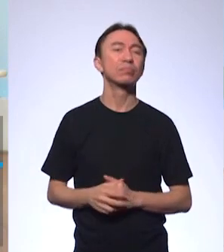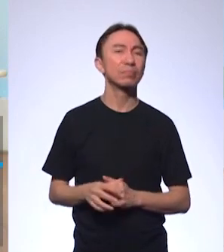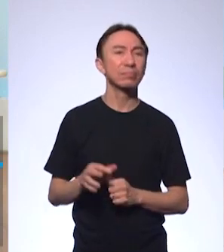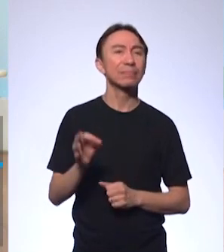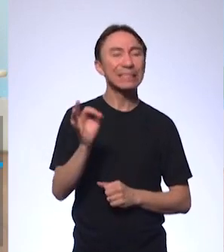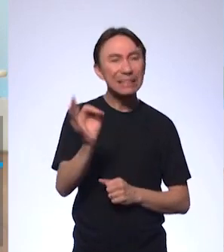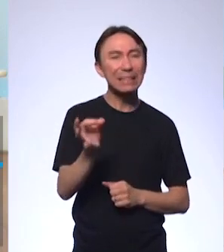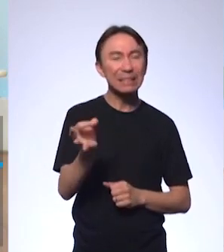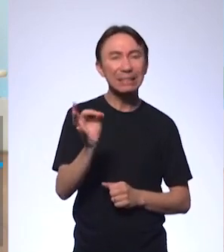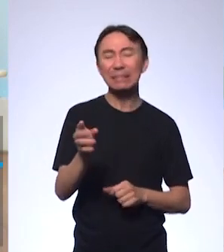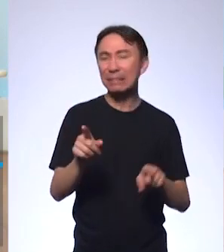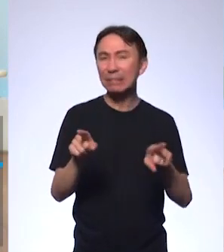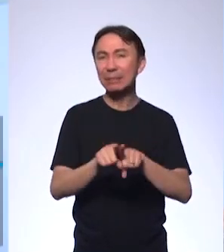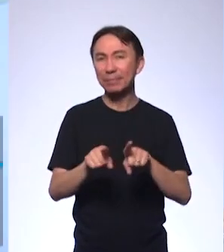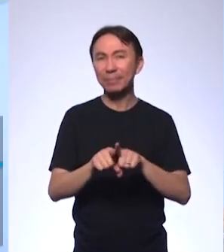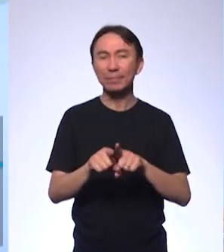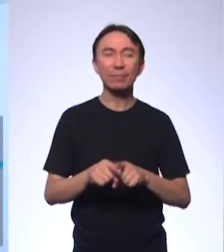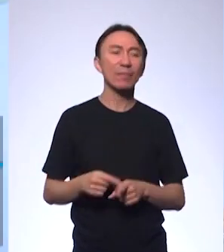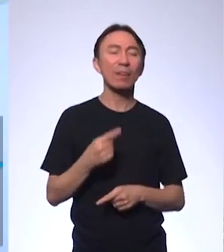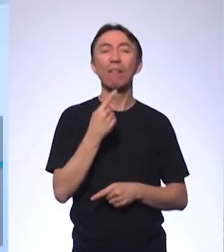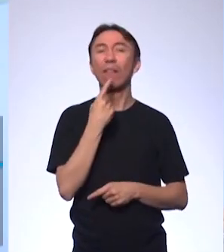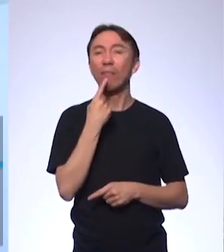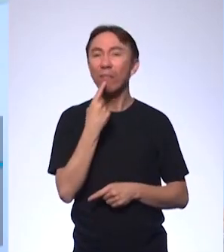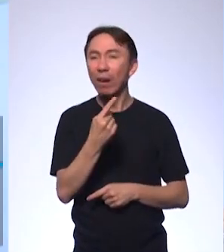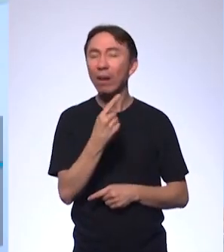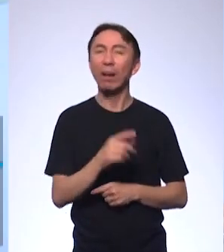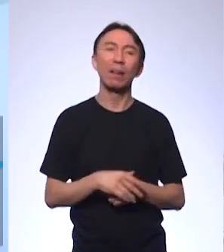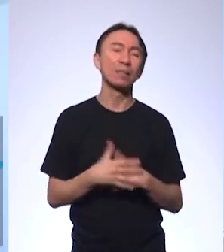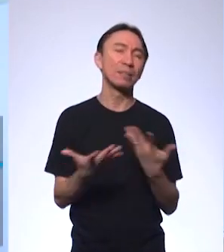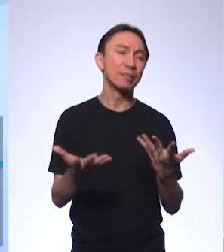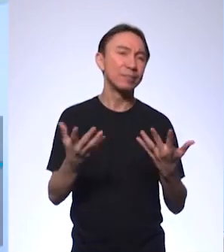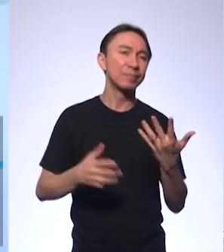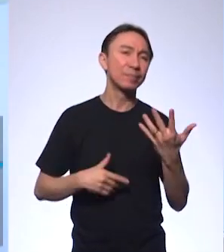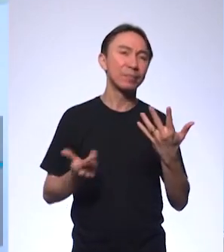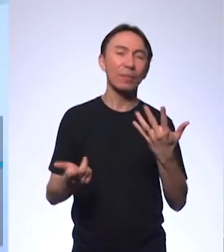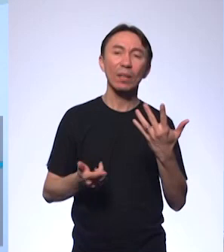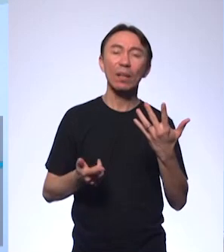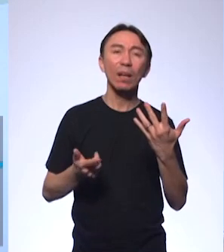fala nessa questão dos seres vivos, né,